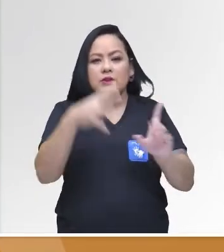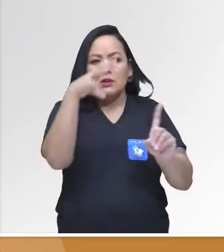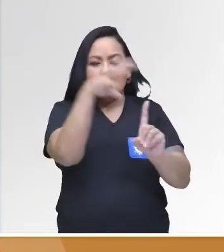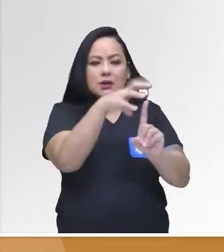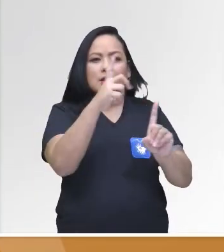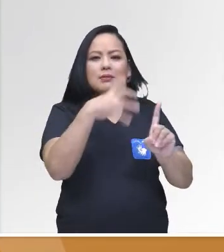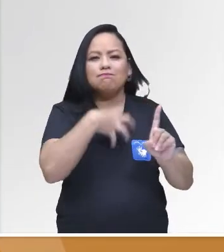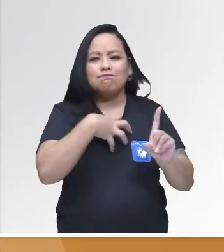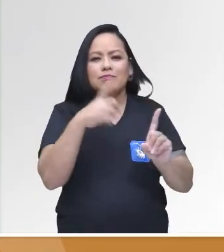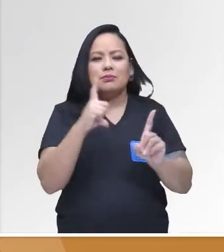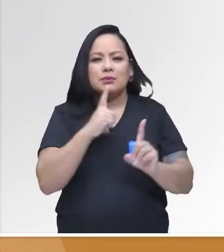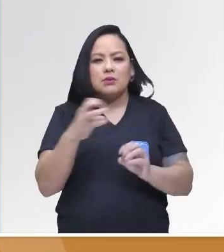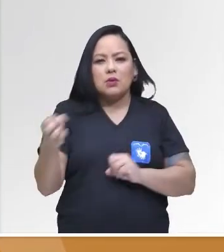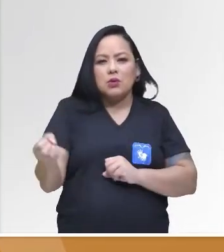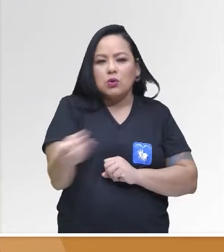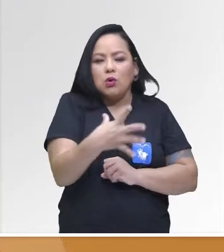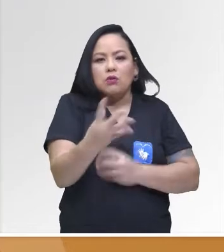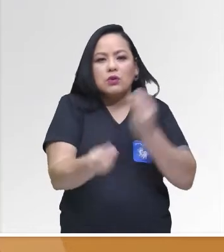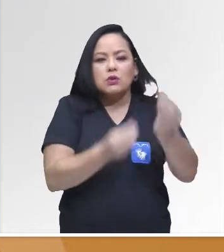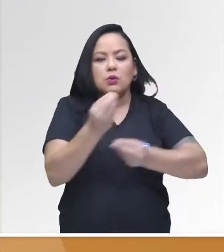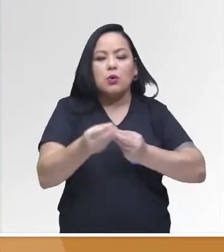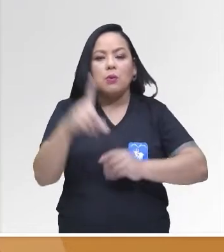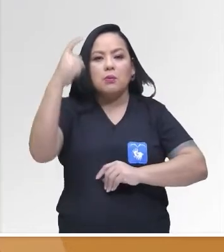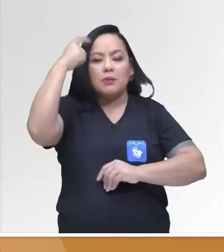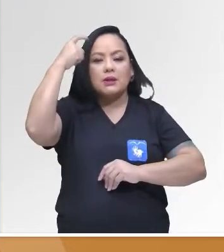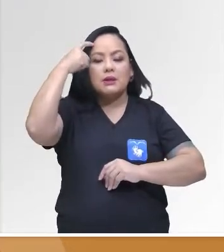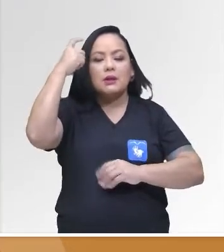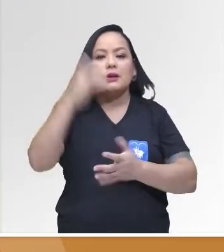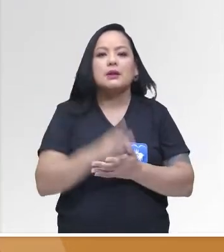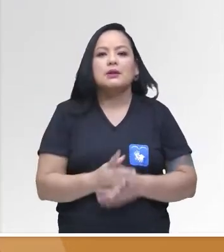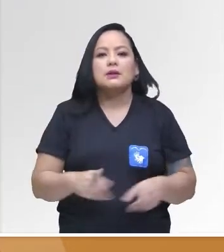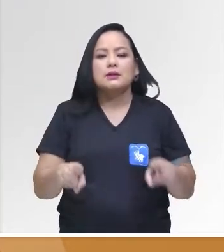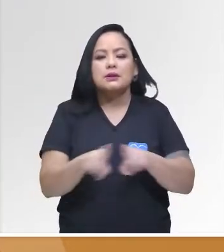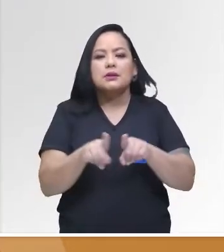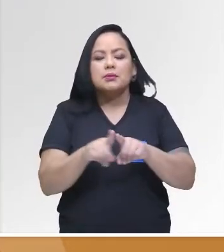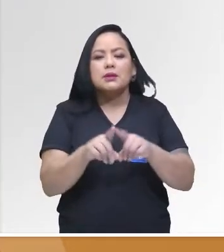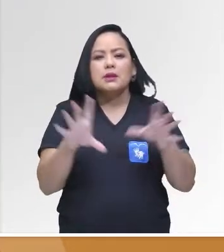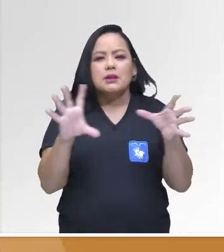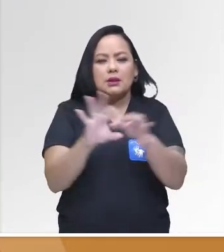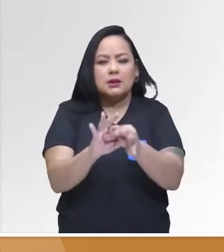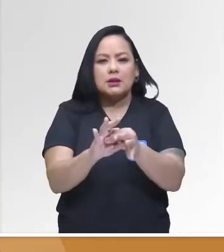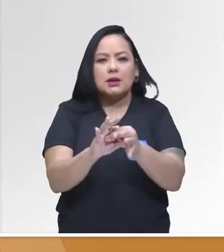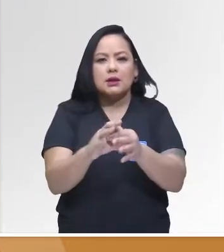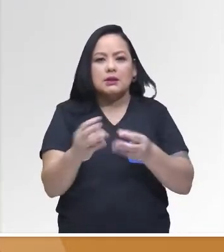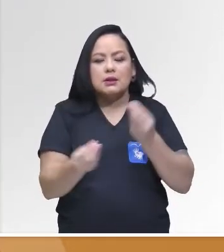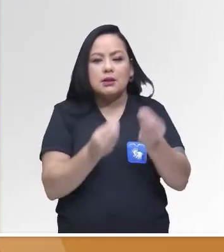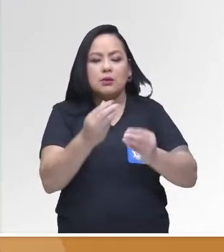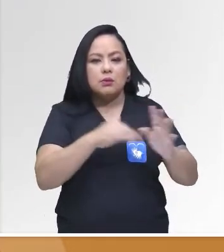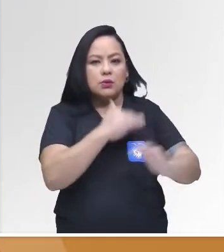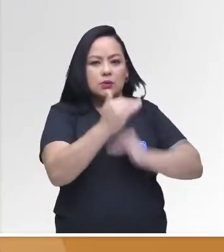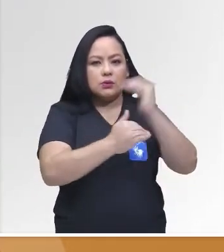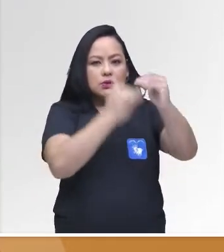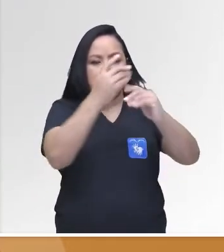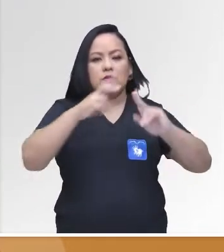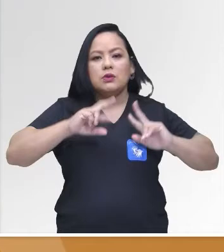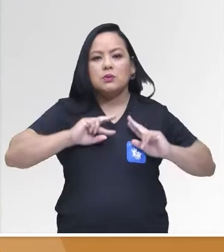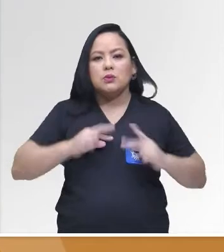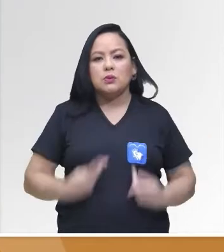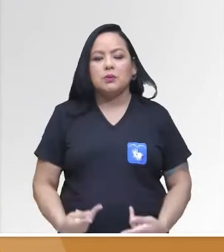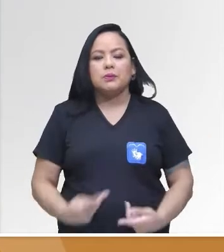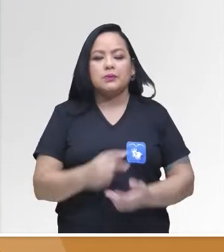influenciada por novas maneiras de pensar inerentes ao desenvolvimento do ser